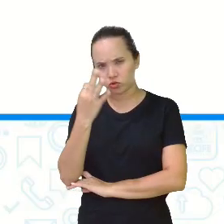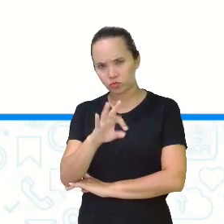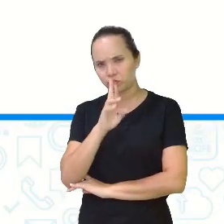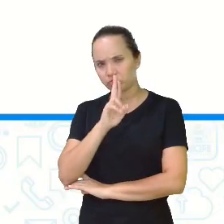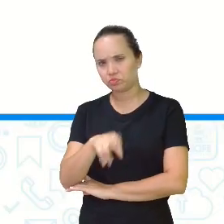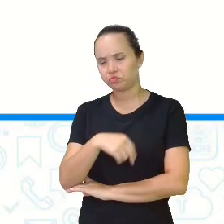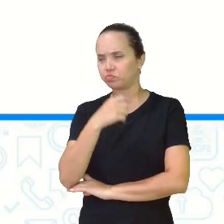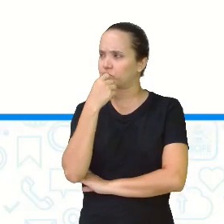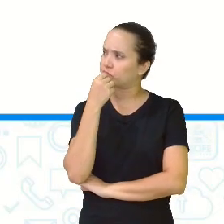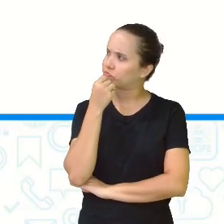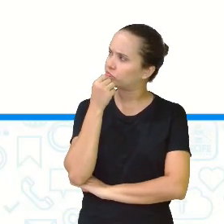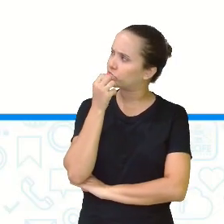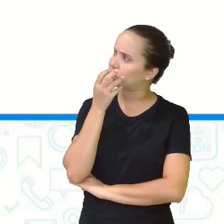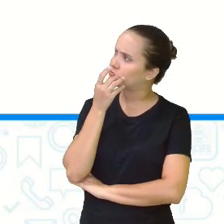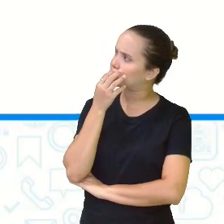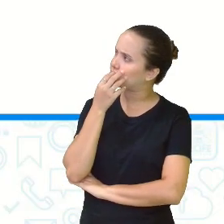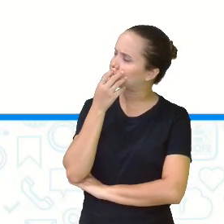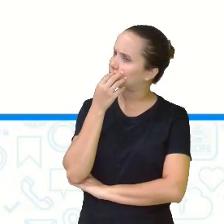acertariam?